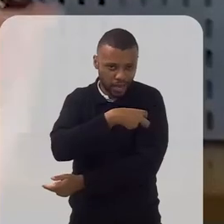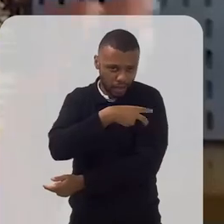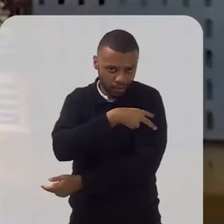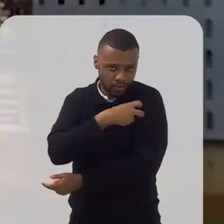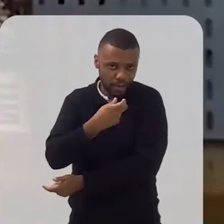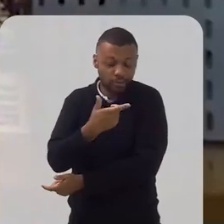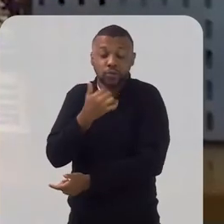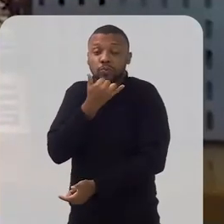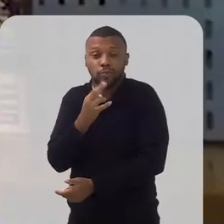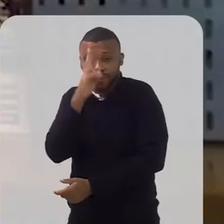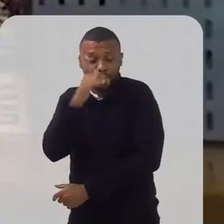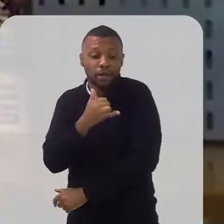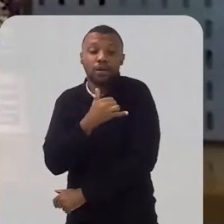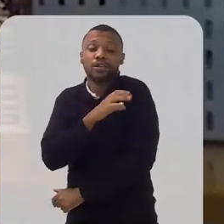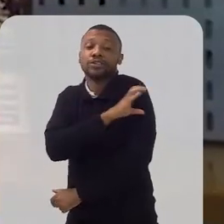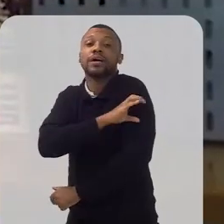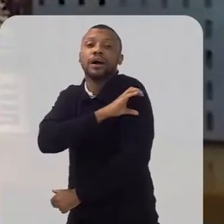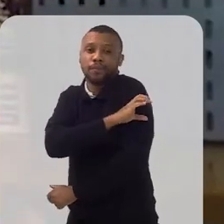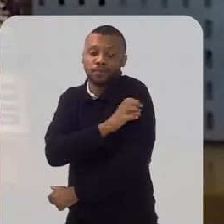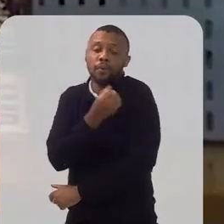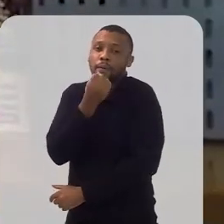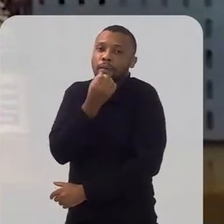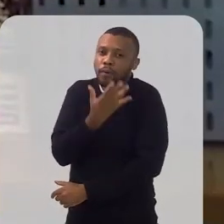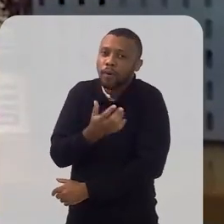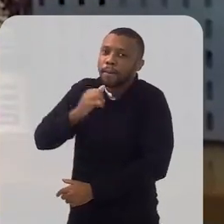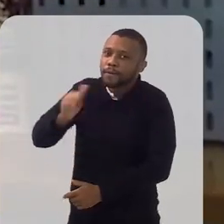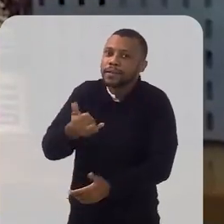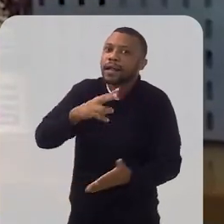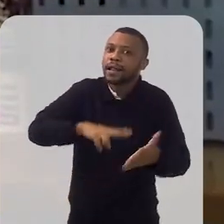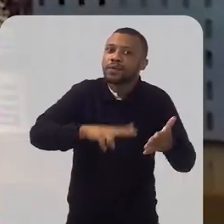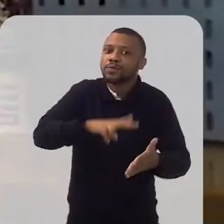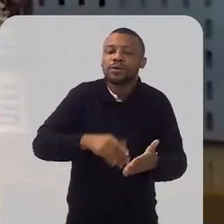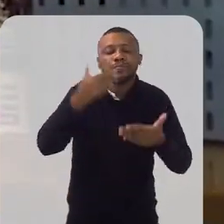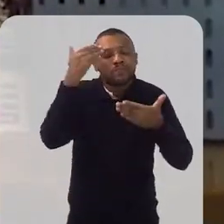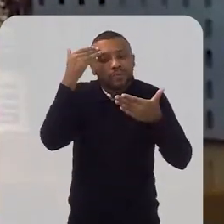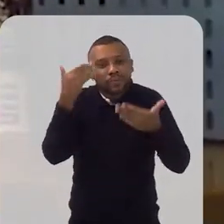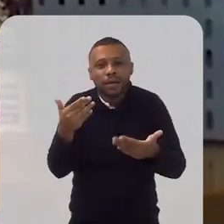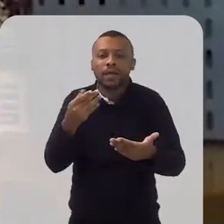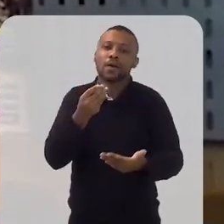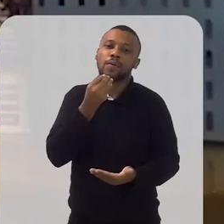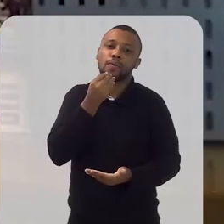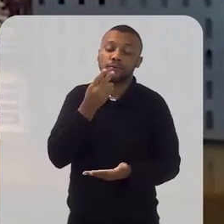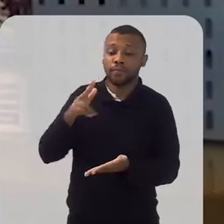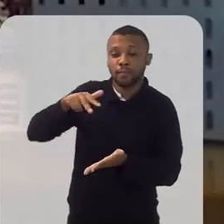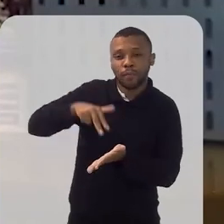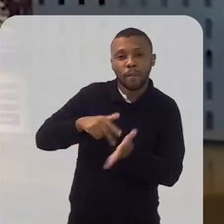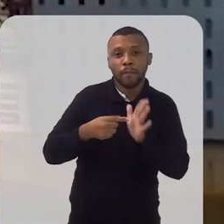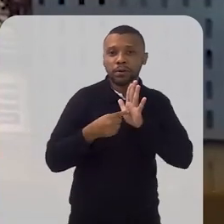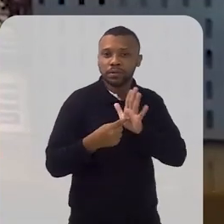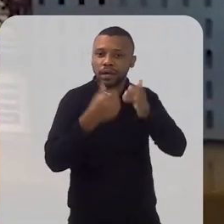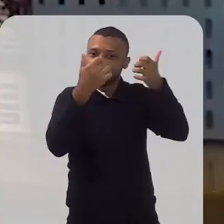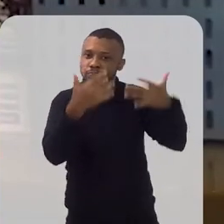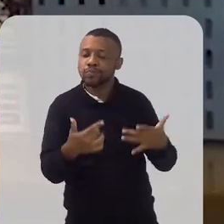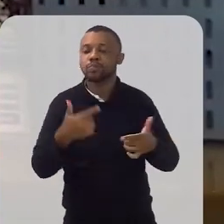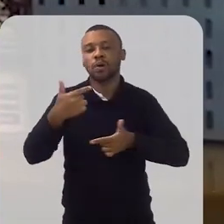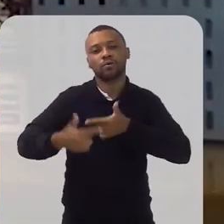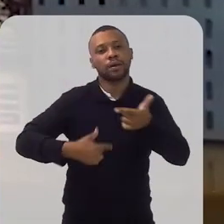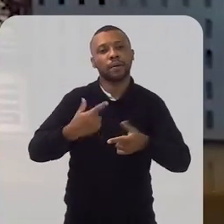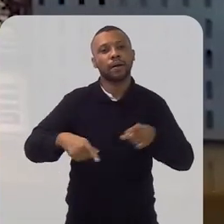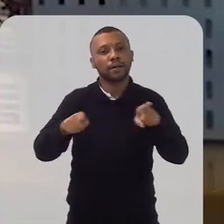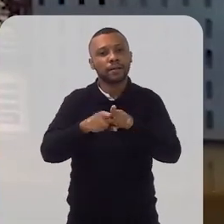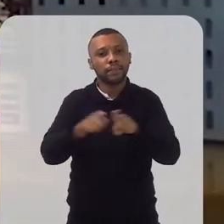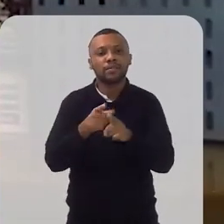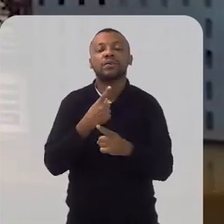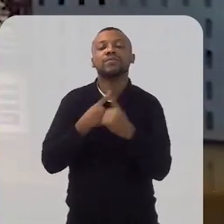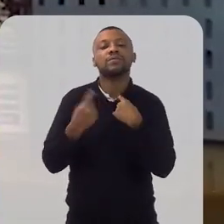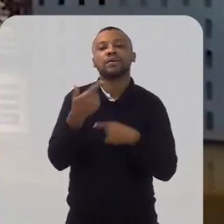de Campos, desculpa. Então, assim, boa leitura, aproveitem. Geisa, muito obrigado pela oportunidade de trazer aqui um pouco do nosso trabalho e trazer